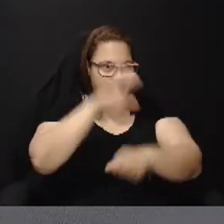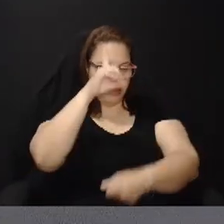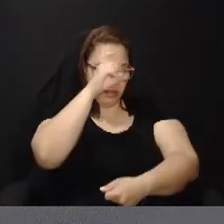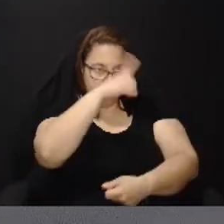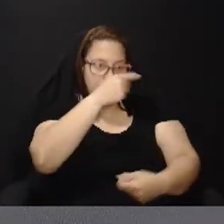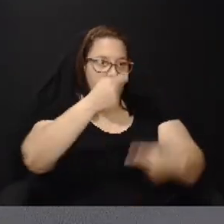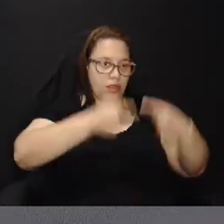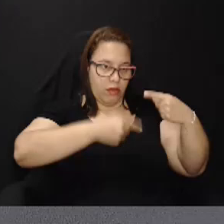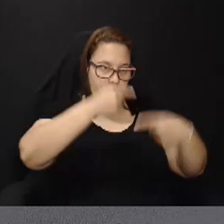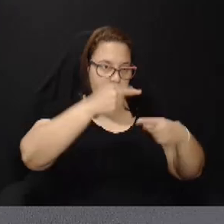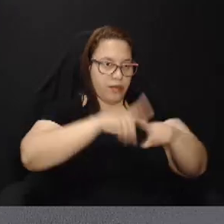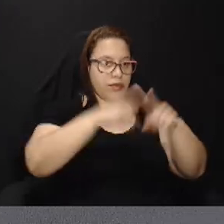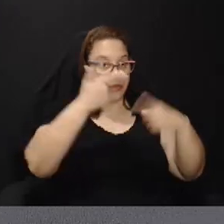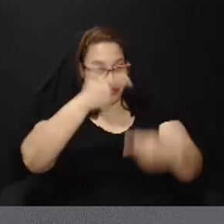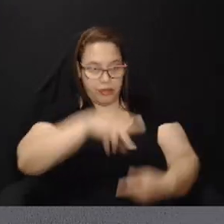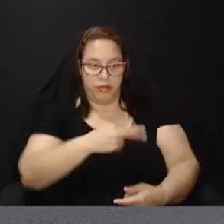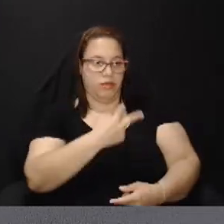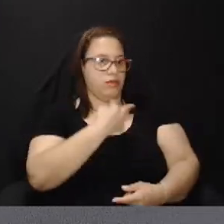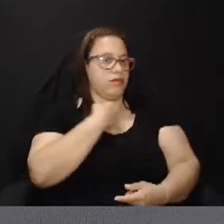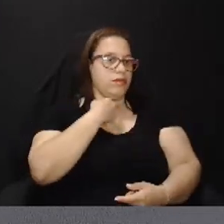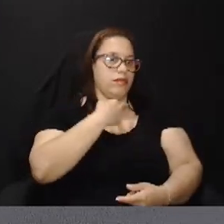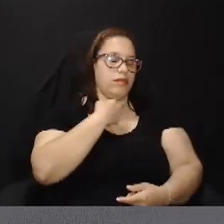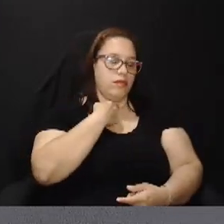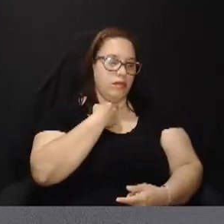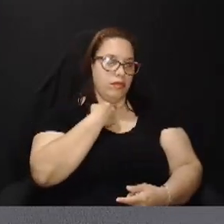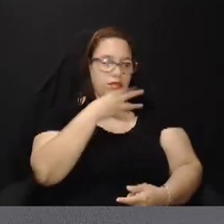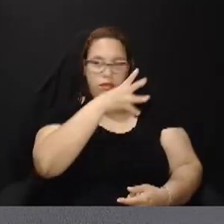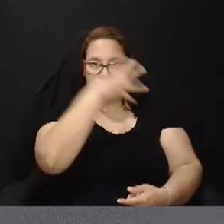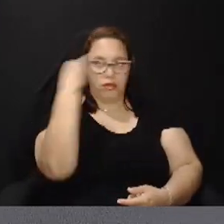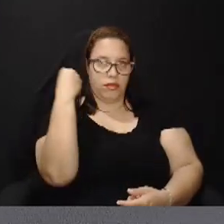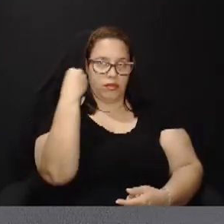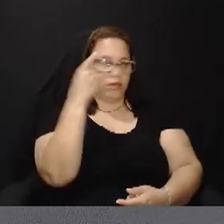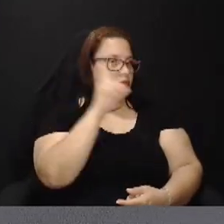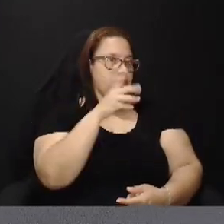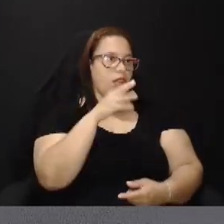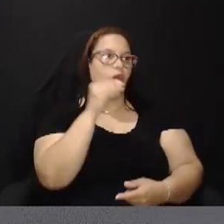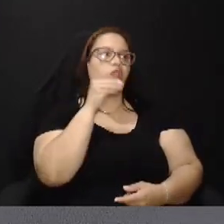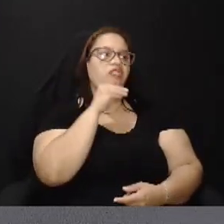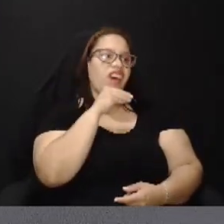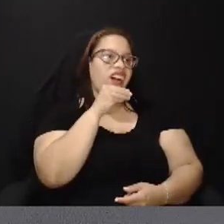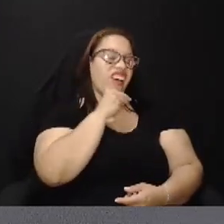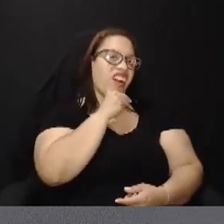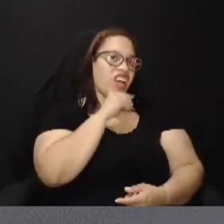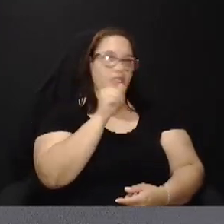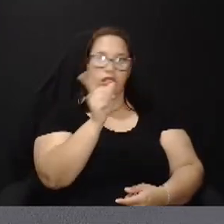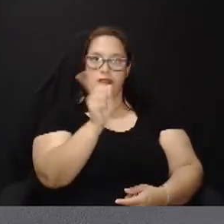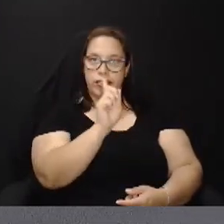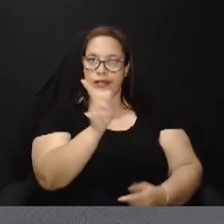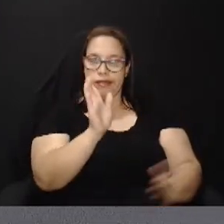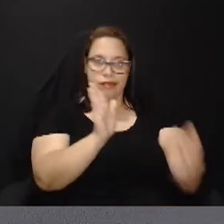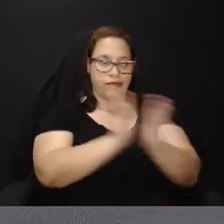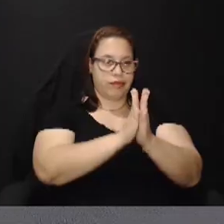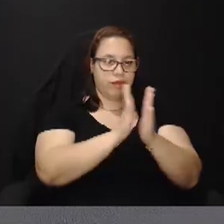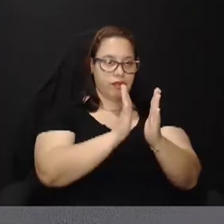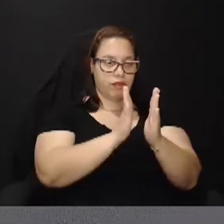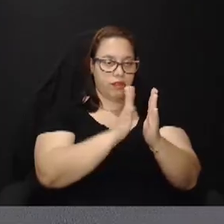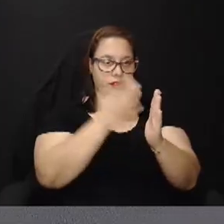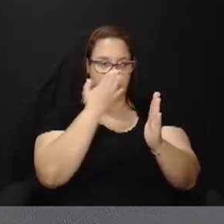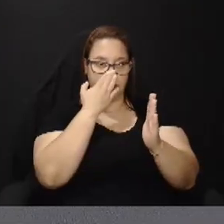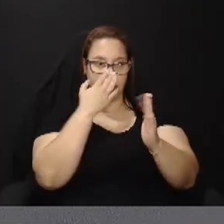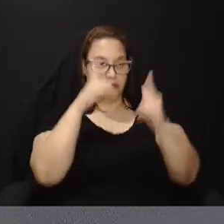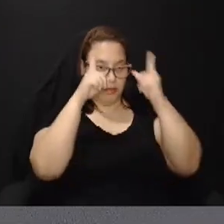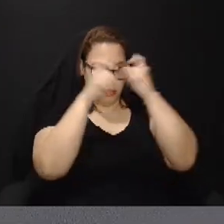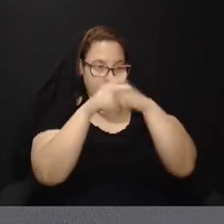Mas, de novo, não podemos não podemos fraquejar ou nos enfraquecer frente a esse desafio. E por isso temos